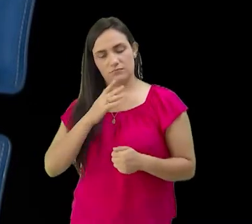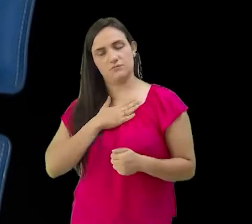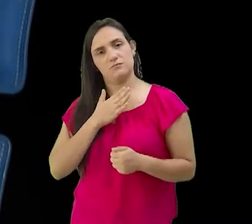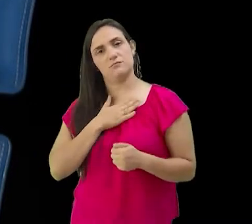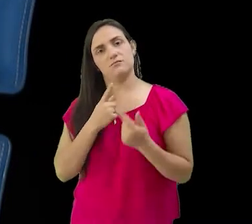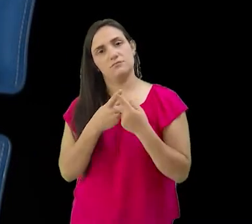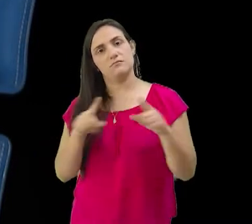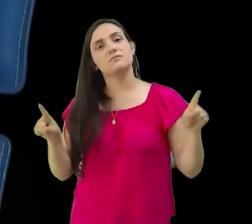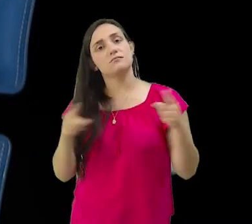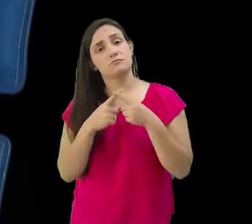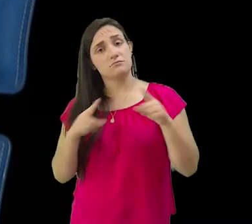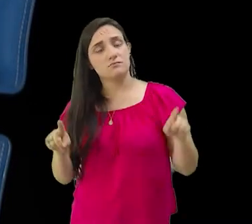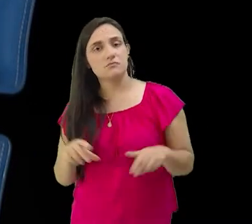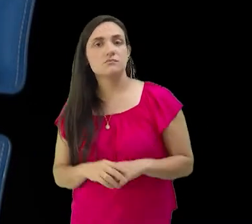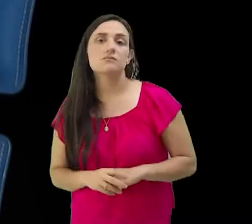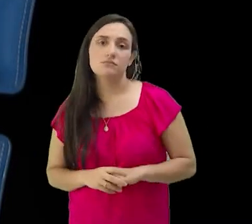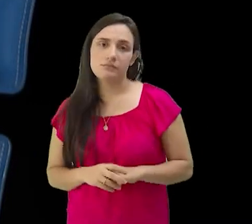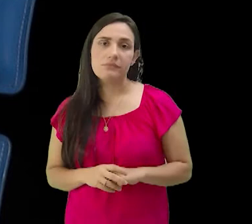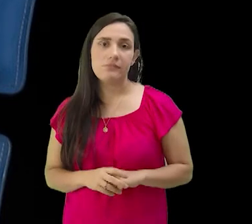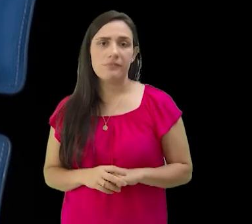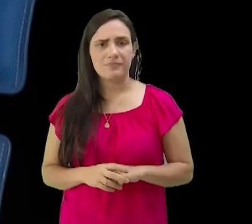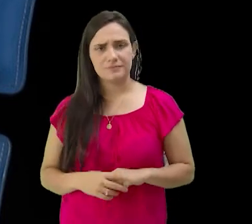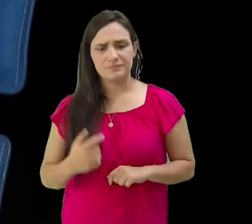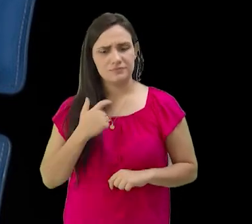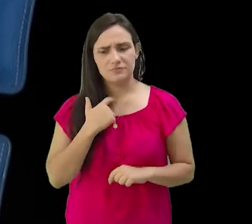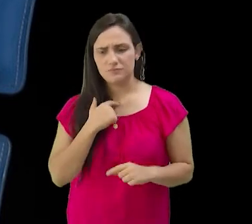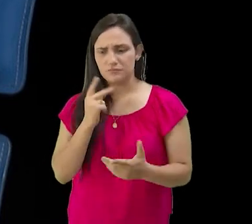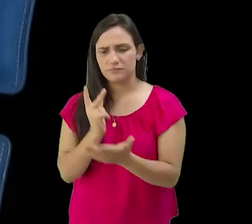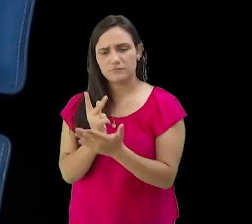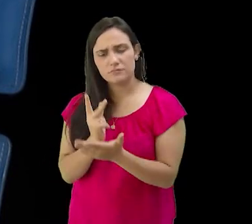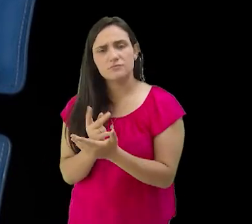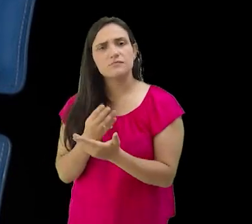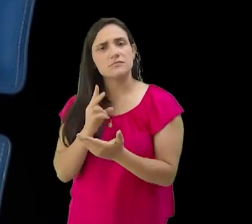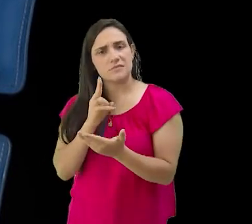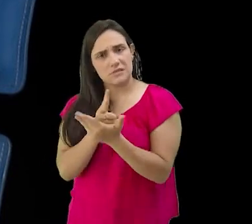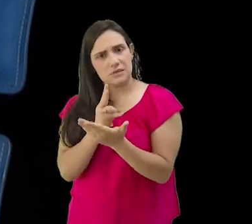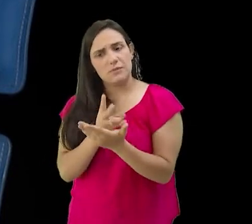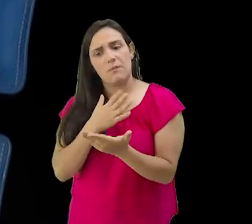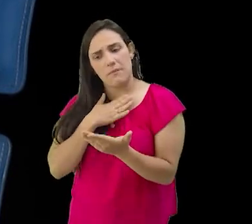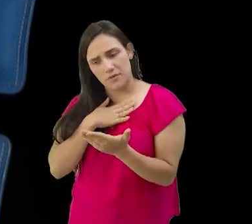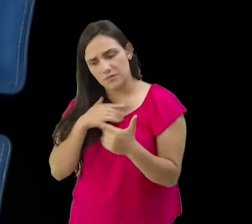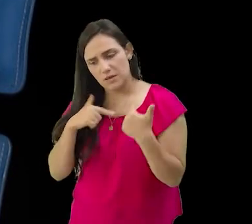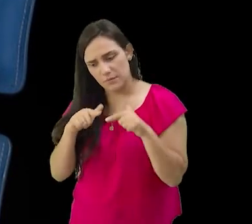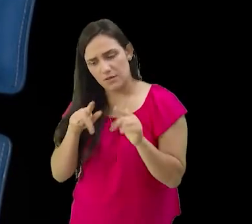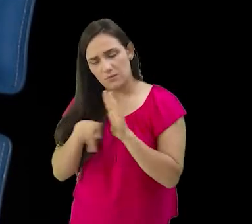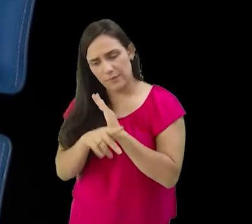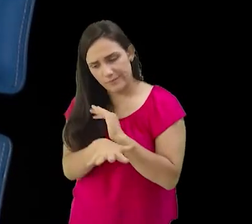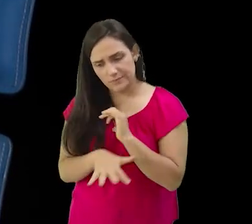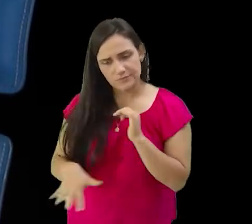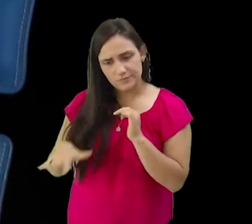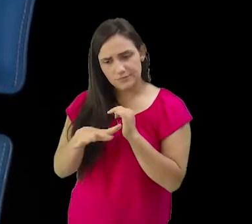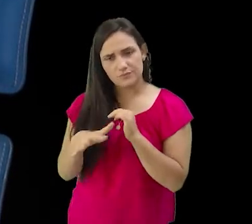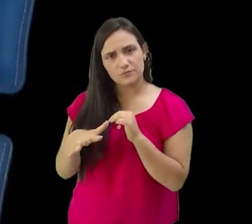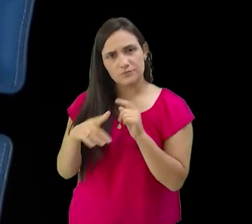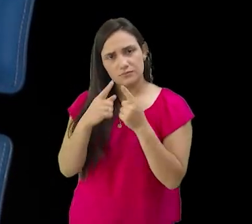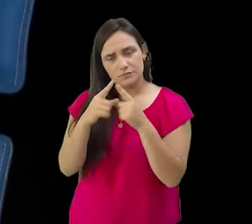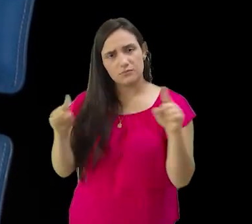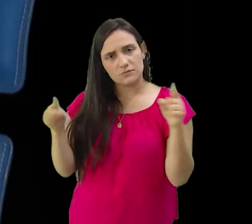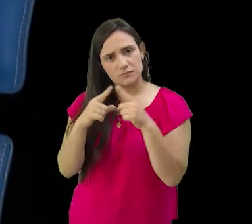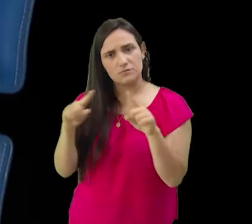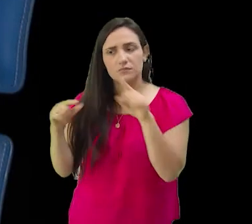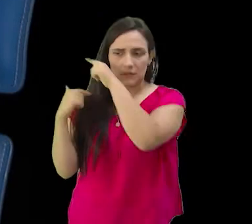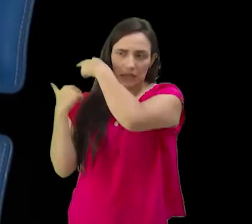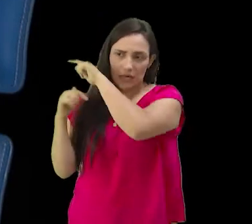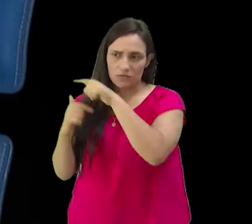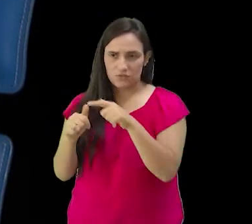né? Aí de lá para cá eu comecei a fazer mais meu trabalho mesmo, sempre em cima das músicas